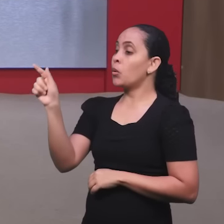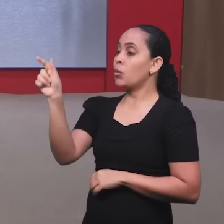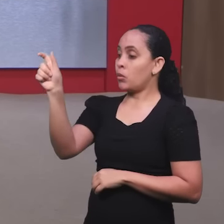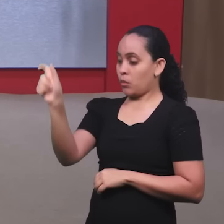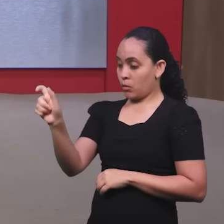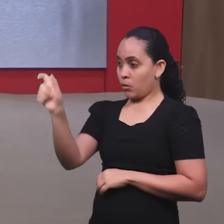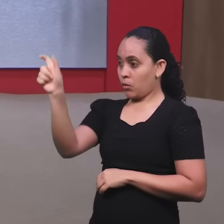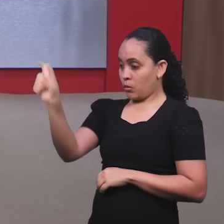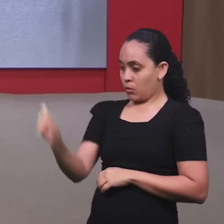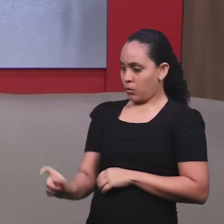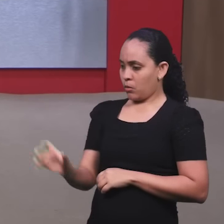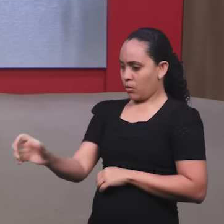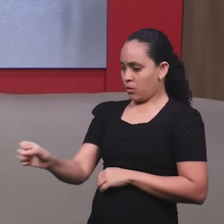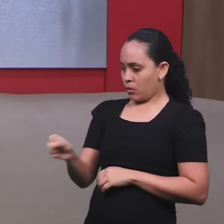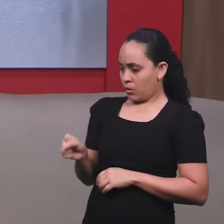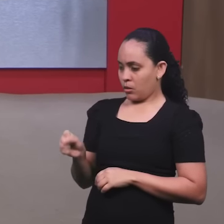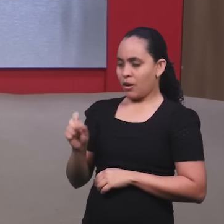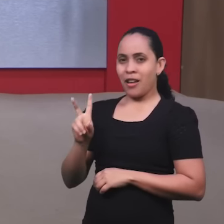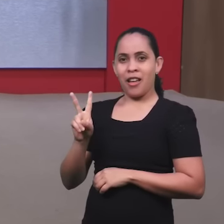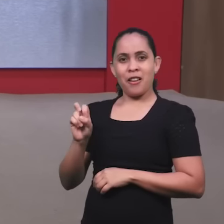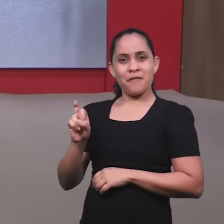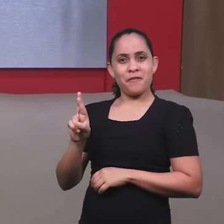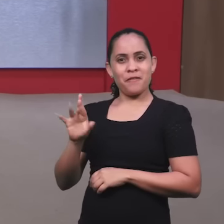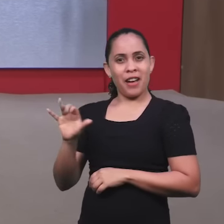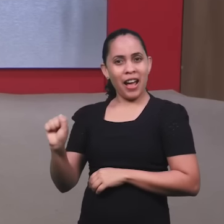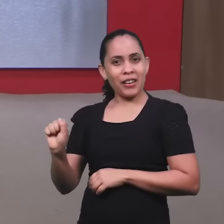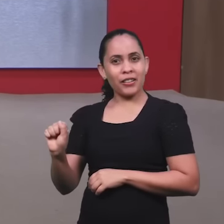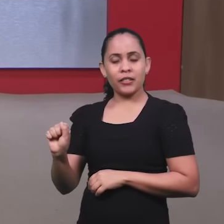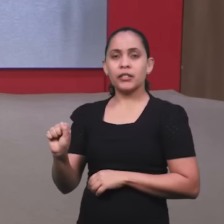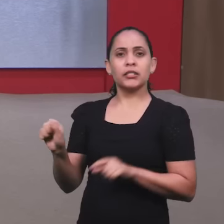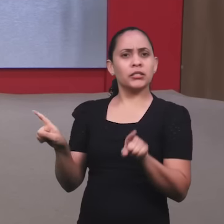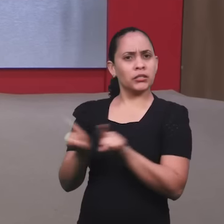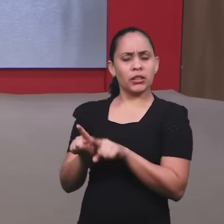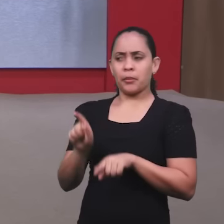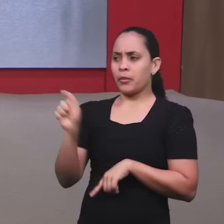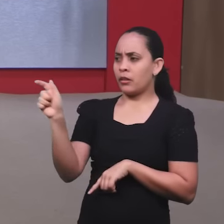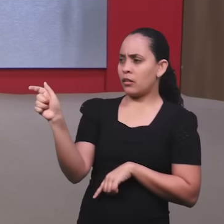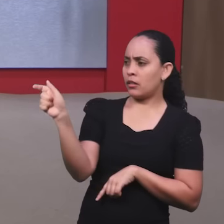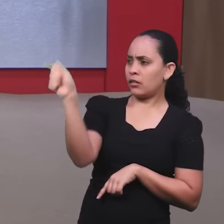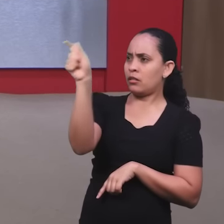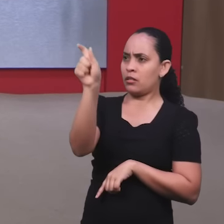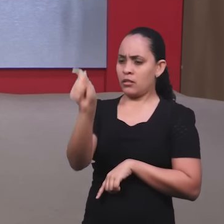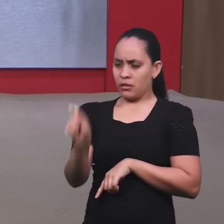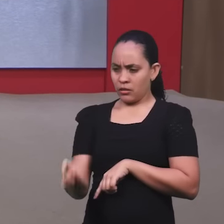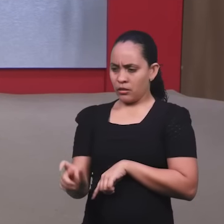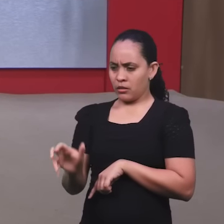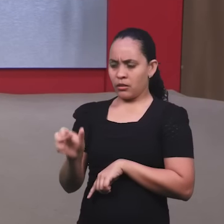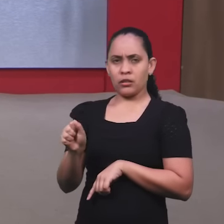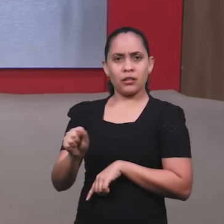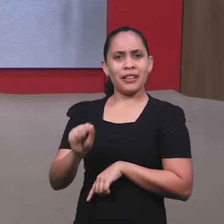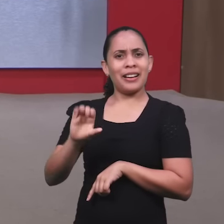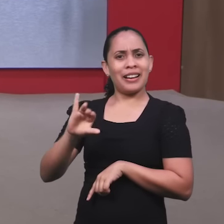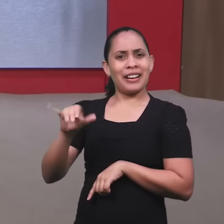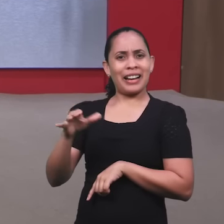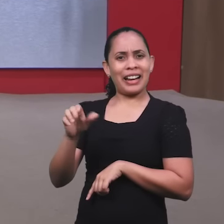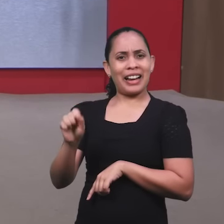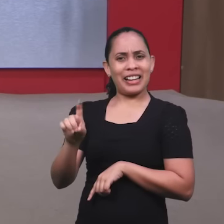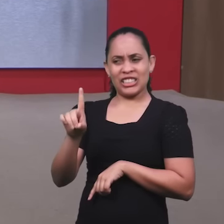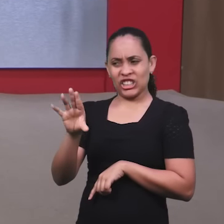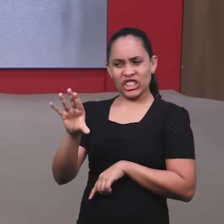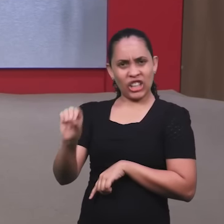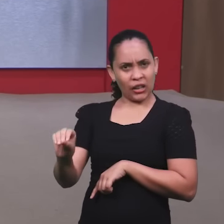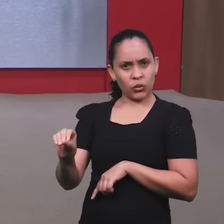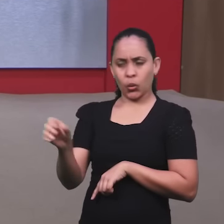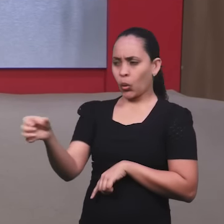teu cajado, instrumentos de pastor, o pastor de ovelhas, ele usava e usa até hoje uma vara, uma espécie